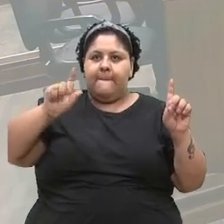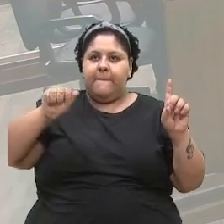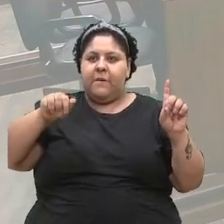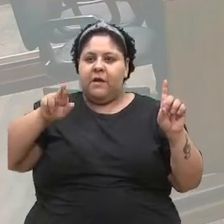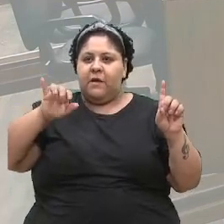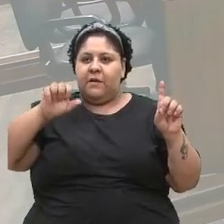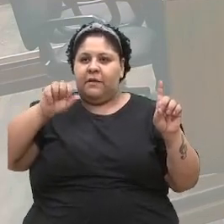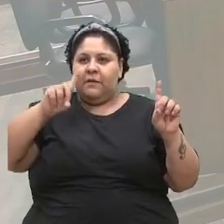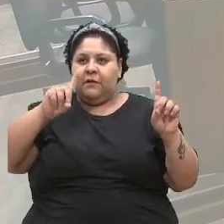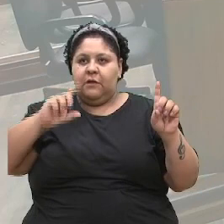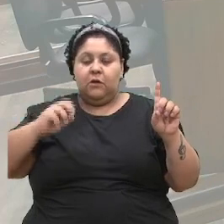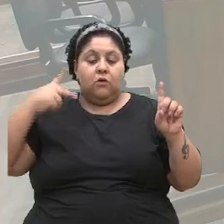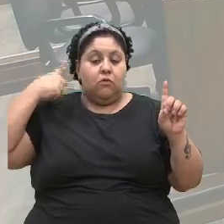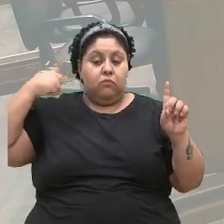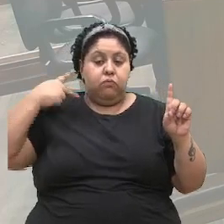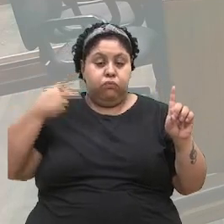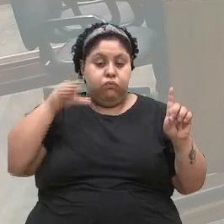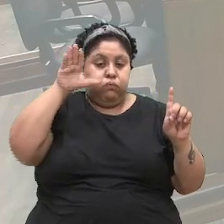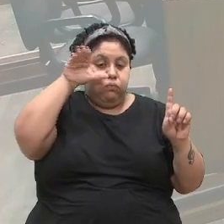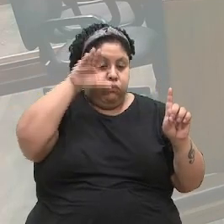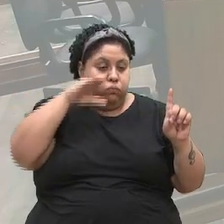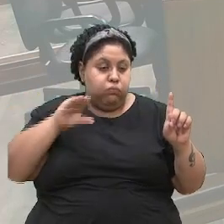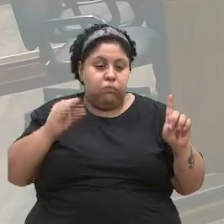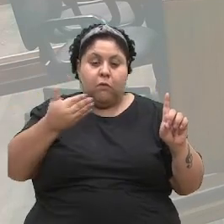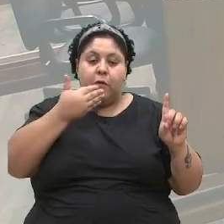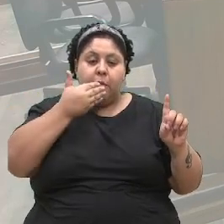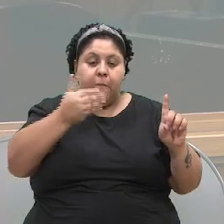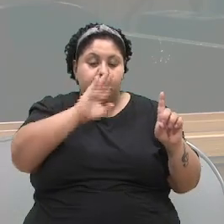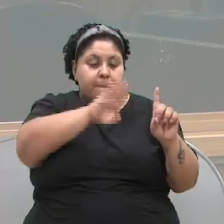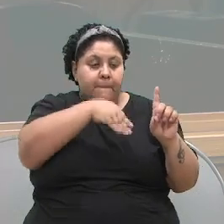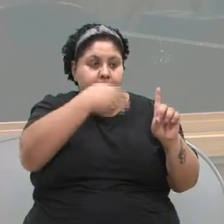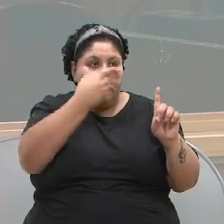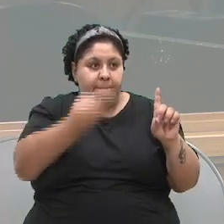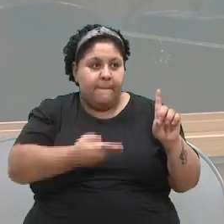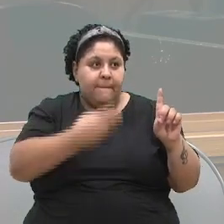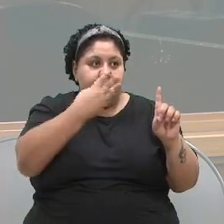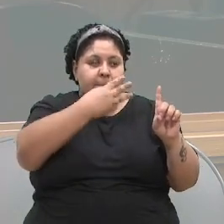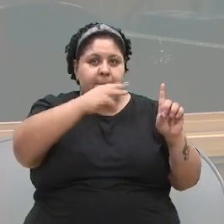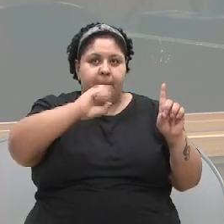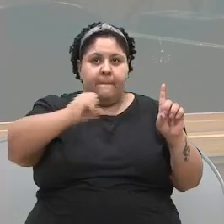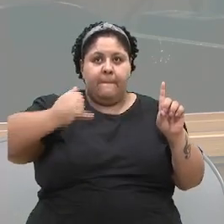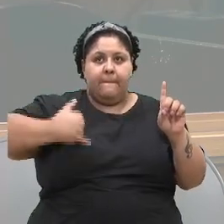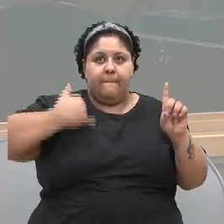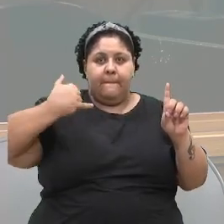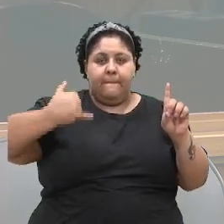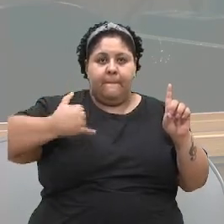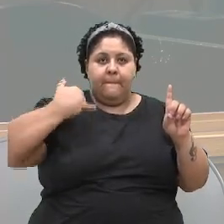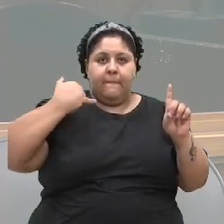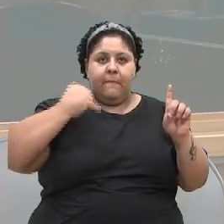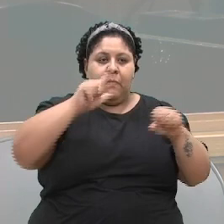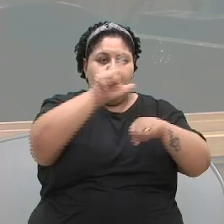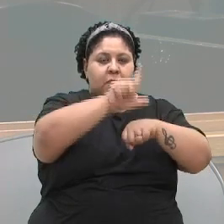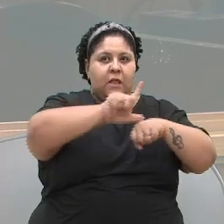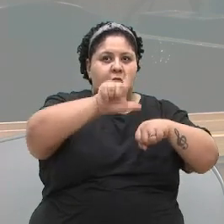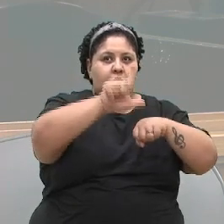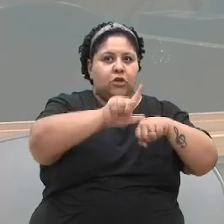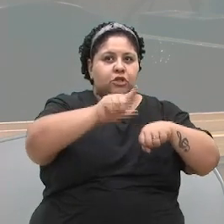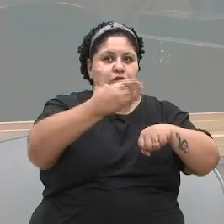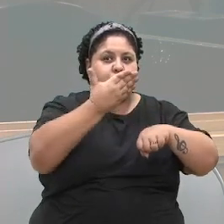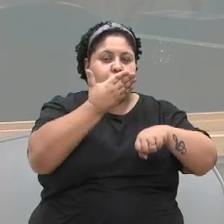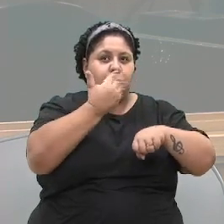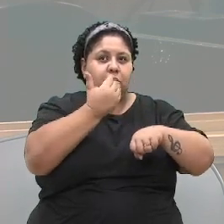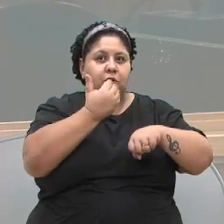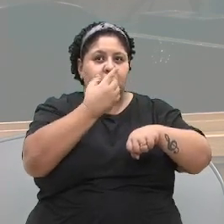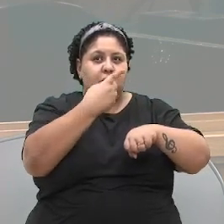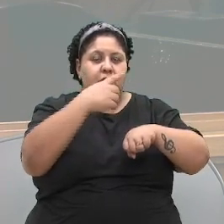normas regimentais, solicitam a realização da sessão solene em homenagem ao 30º aniversário da padaria e confeitaria Dona Margarida, às 19 horas do